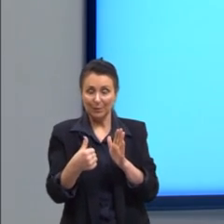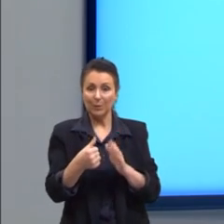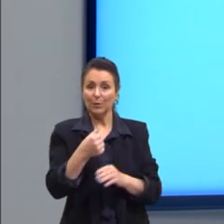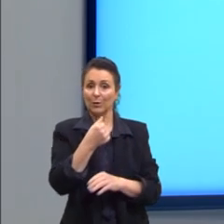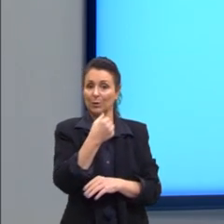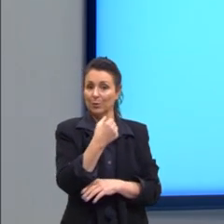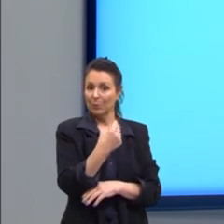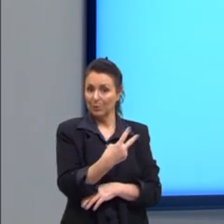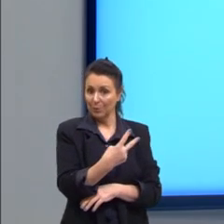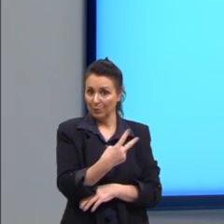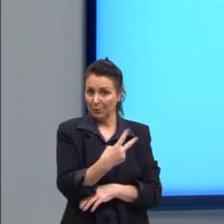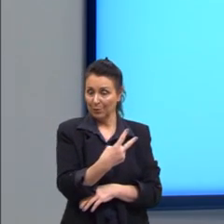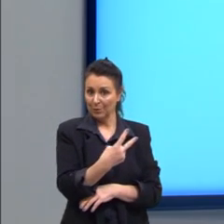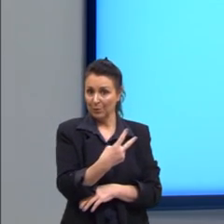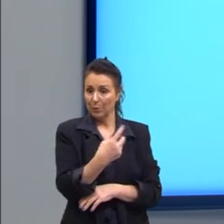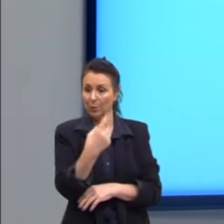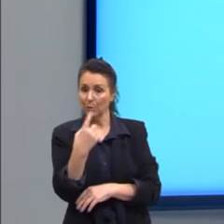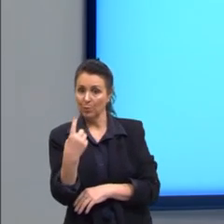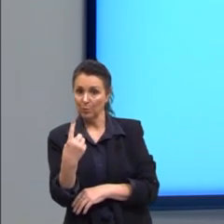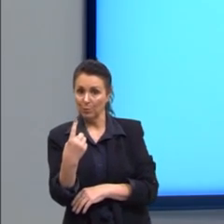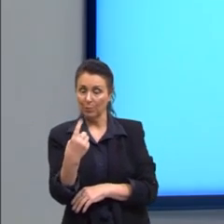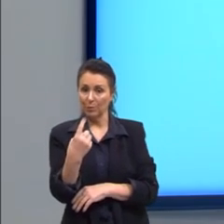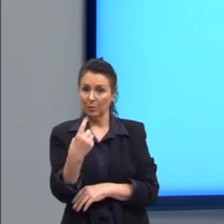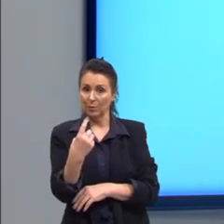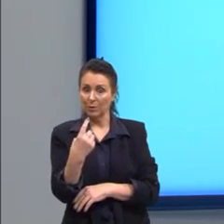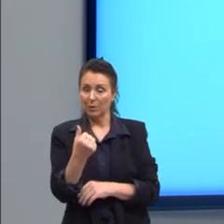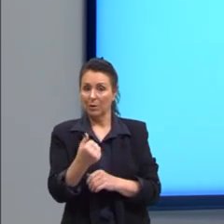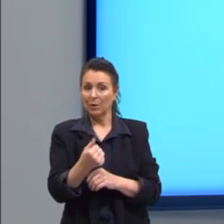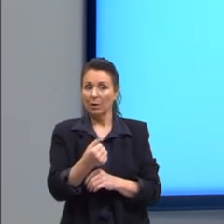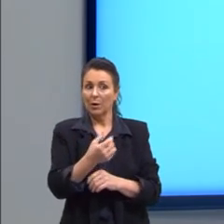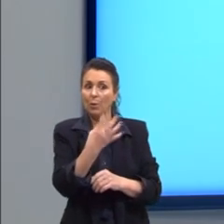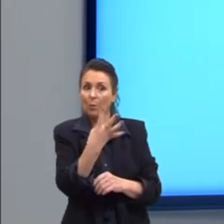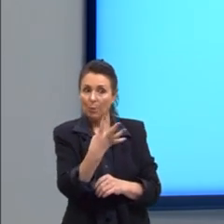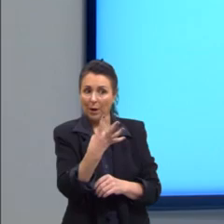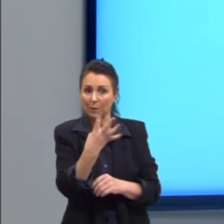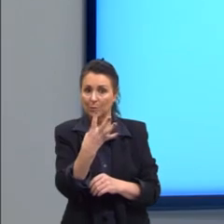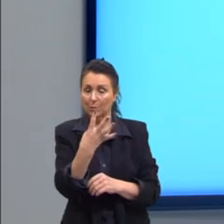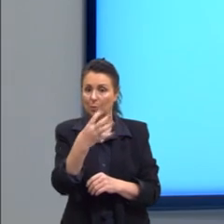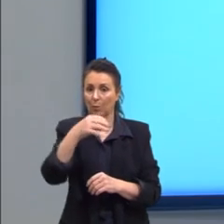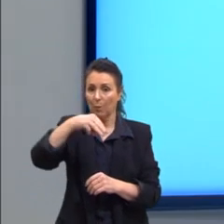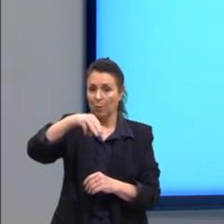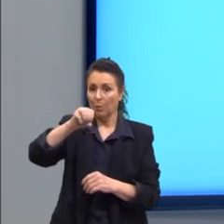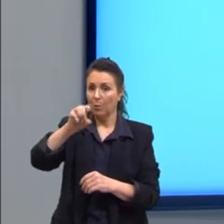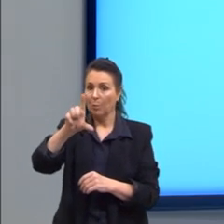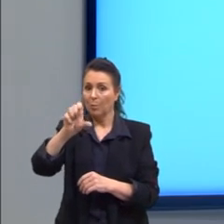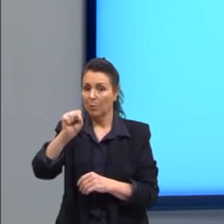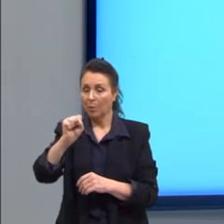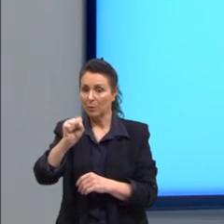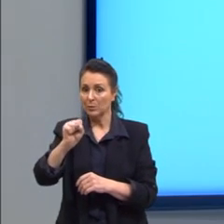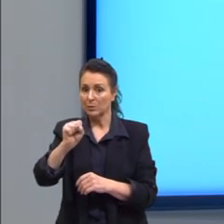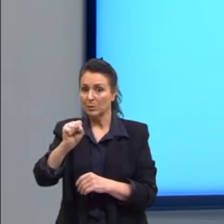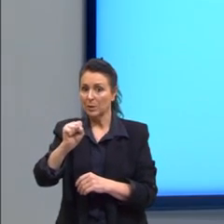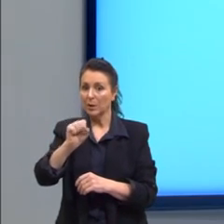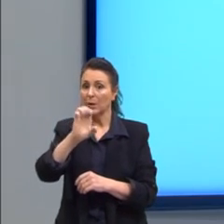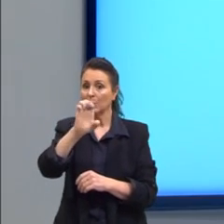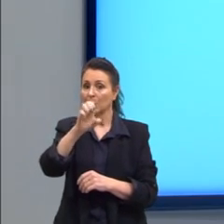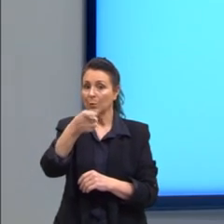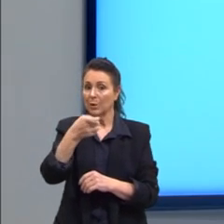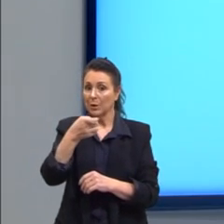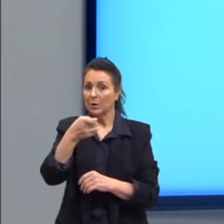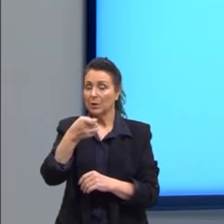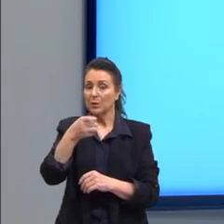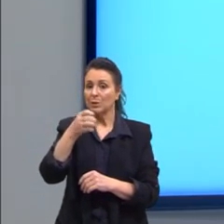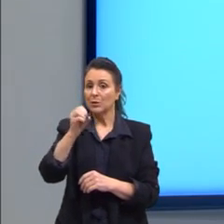211 a metade de dois então eu sei que para cada 4 mols do enxofre eu preciso de dois oxigênio